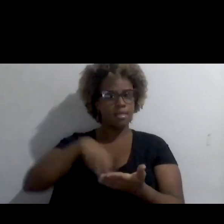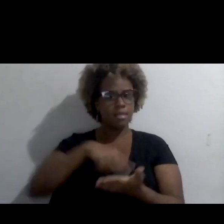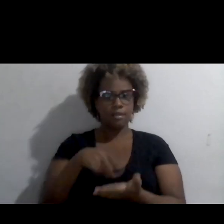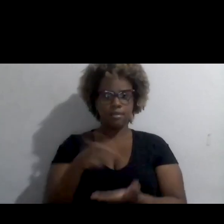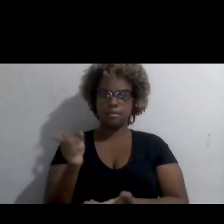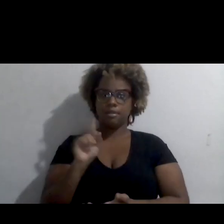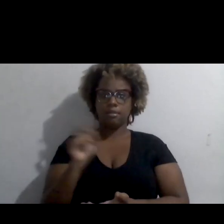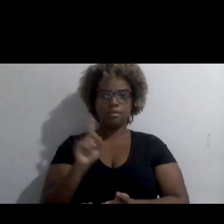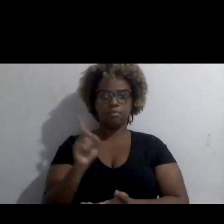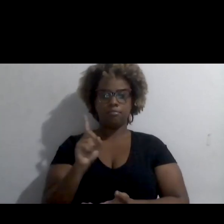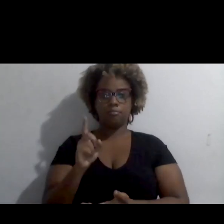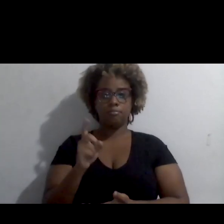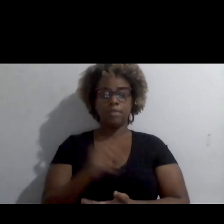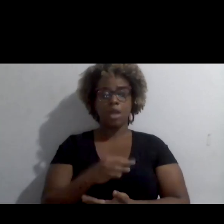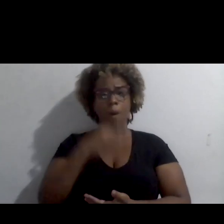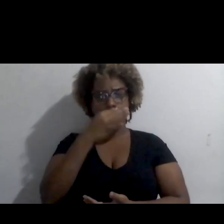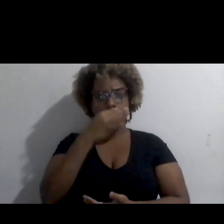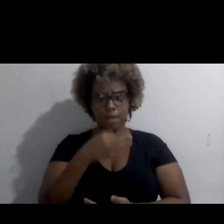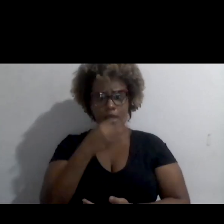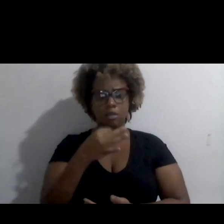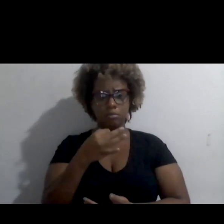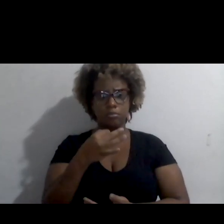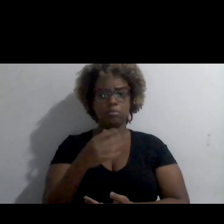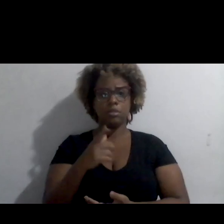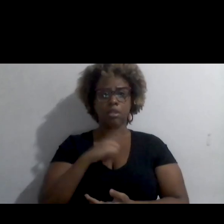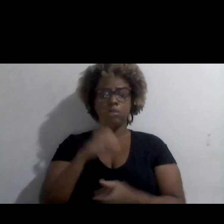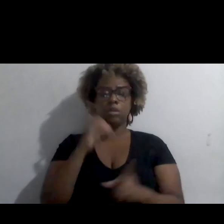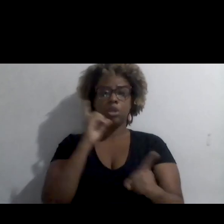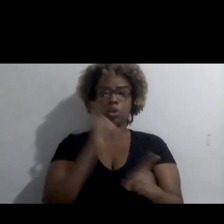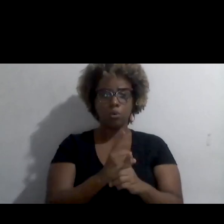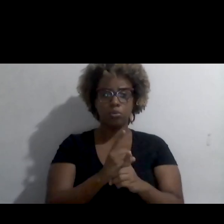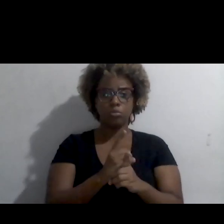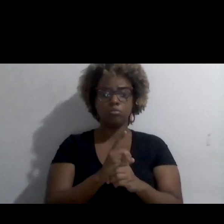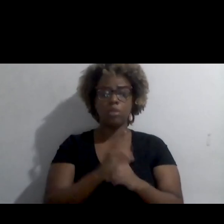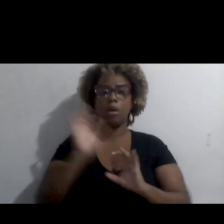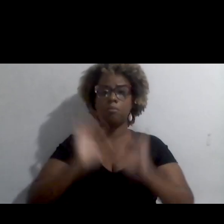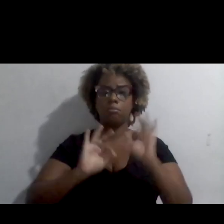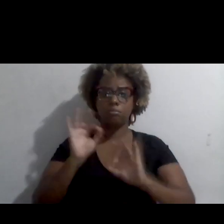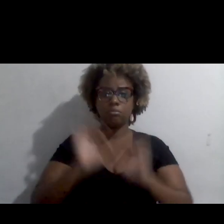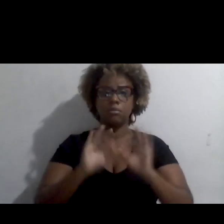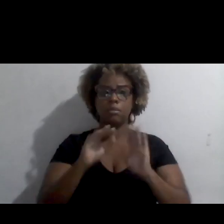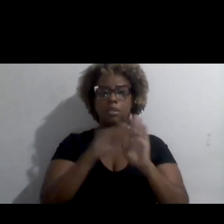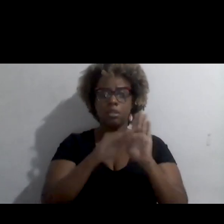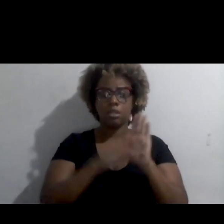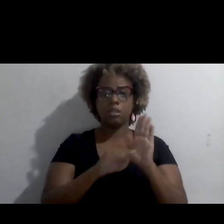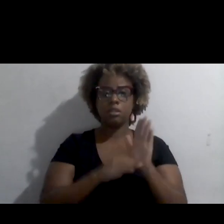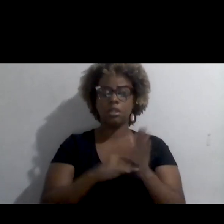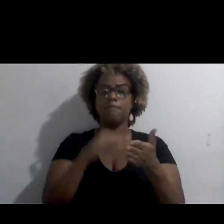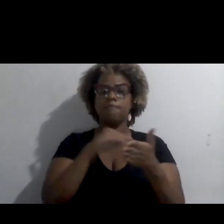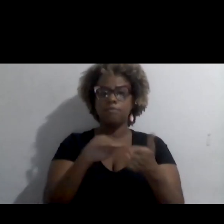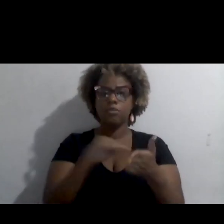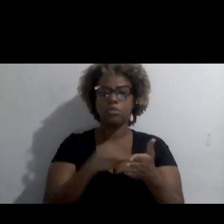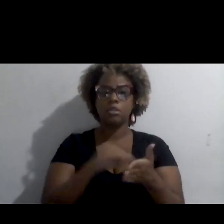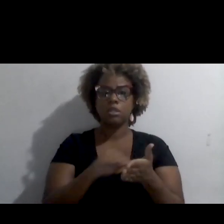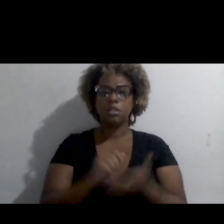dois encontros, um para a Pitty apresentar o planejamento da FUNCEB e um para a gente